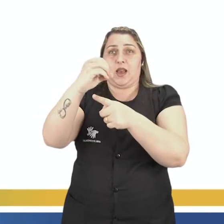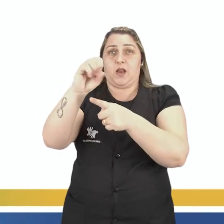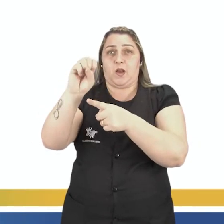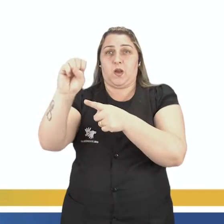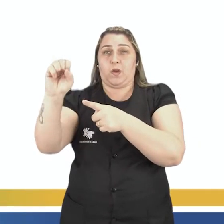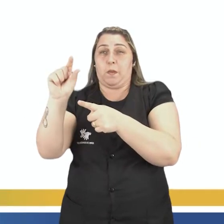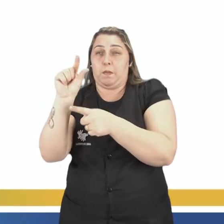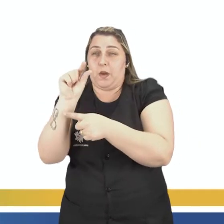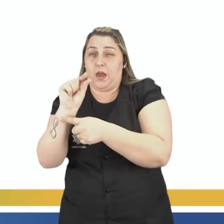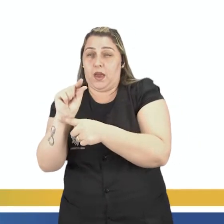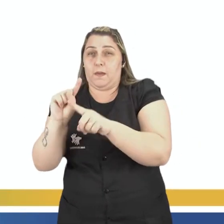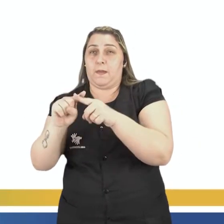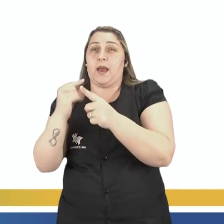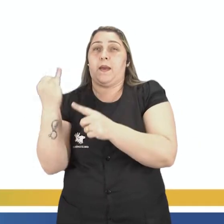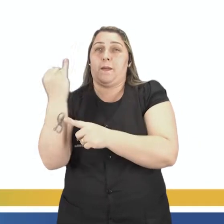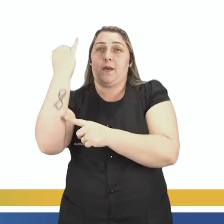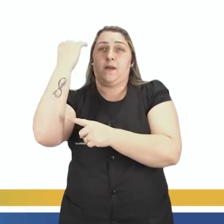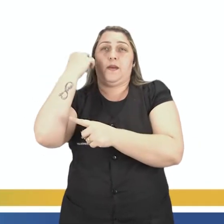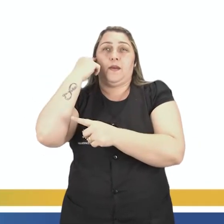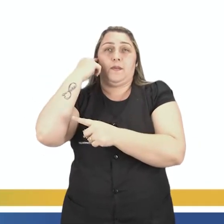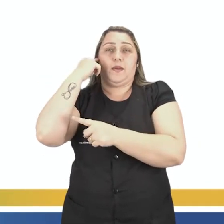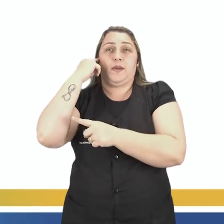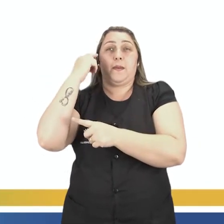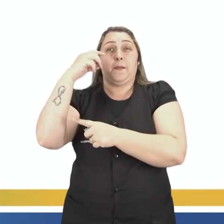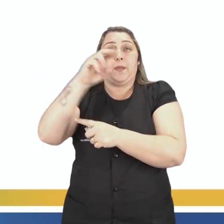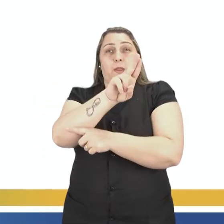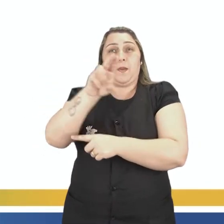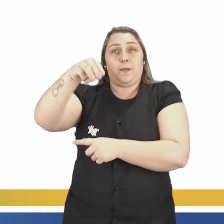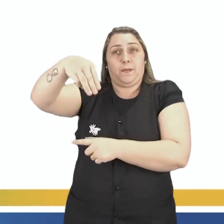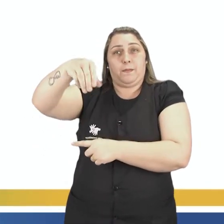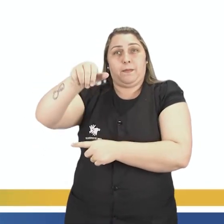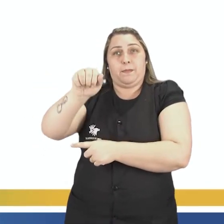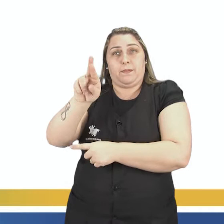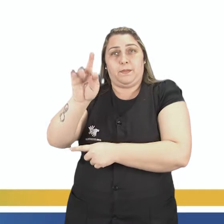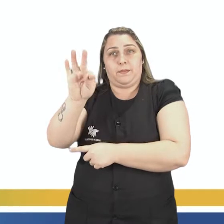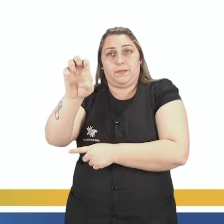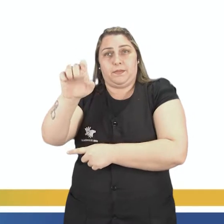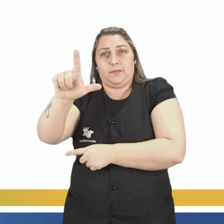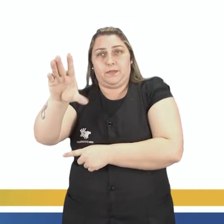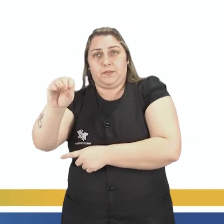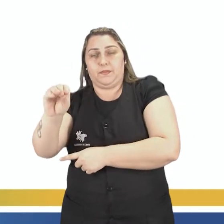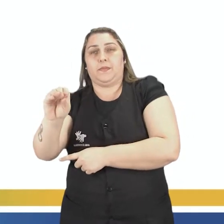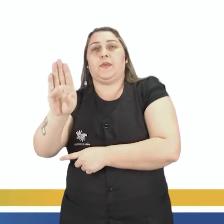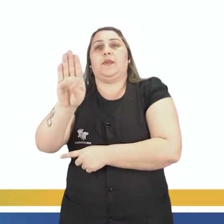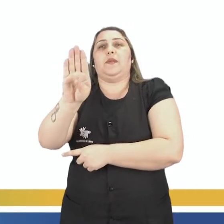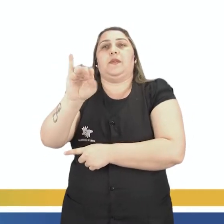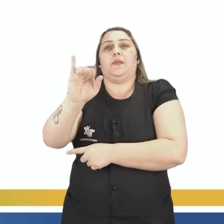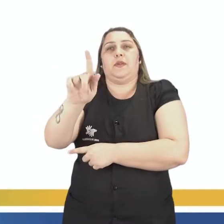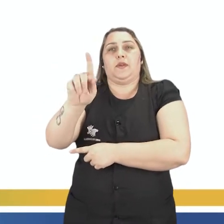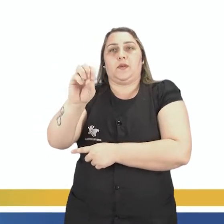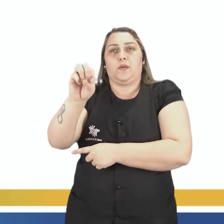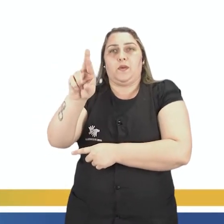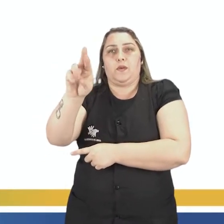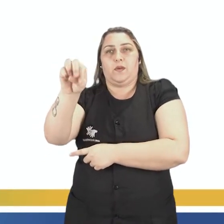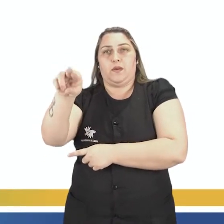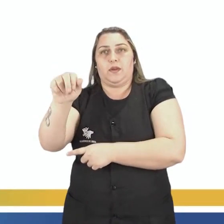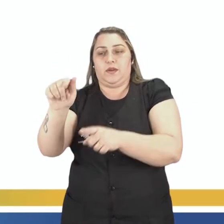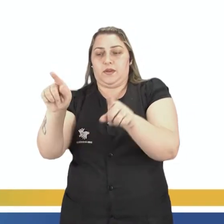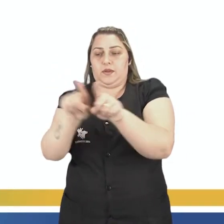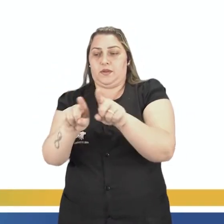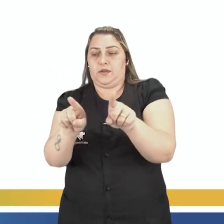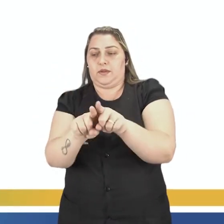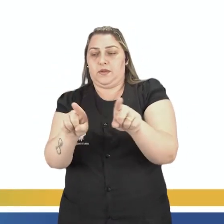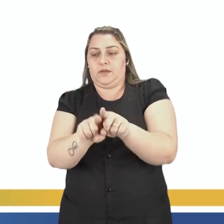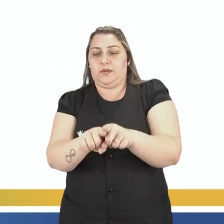nossa audição, que se chamam martelo, bigorna e estribo. Observando aí a imagem, nós podemos